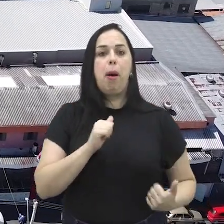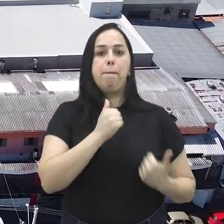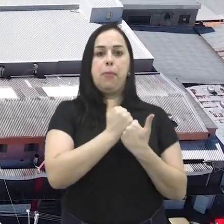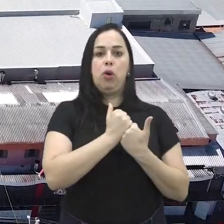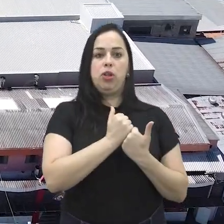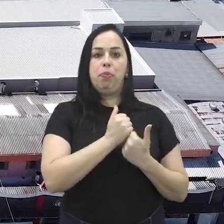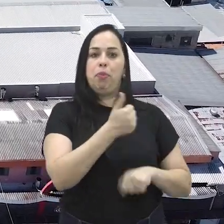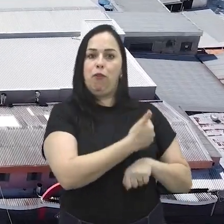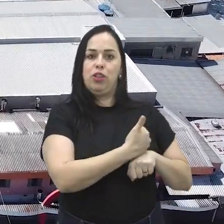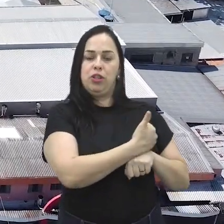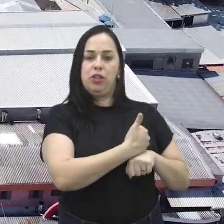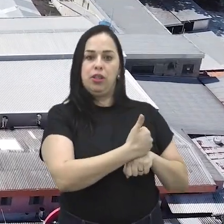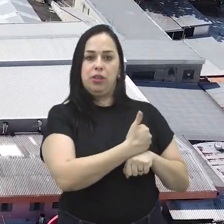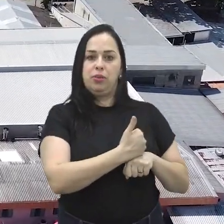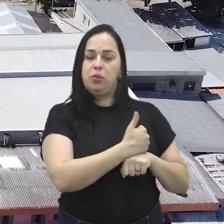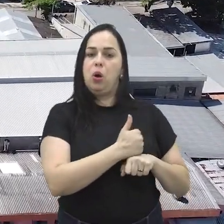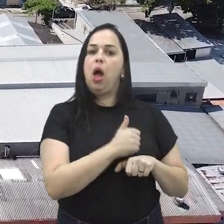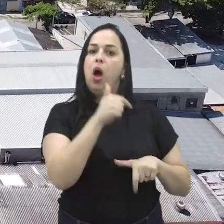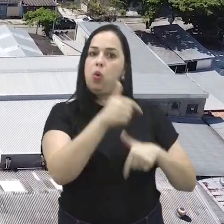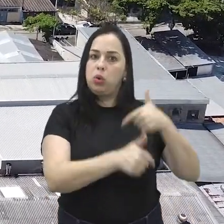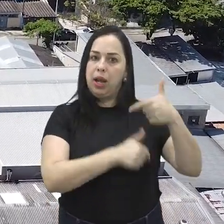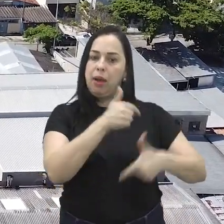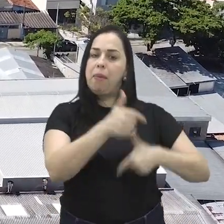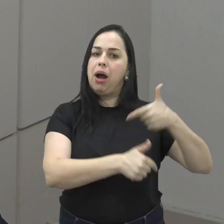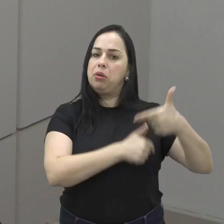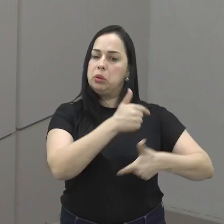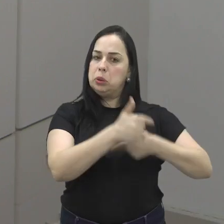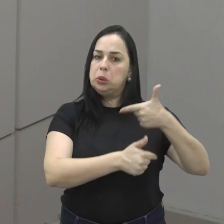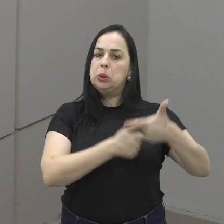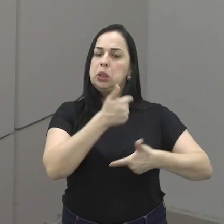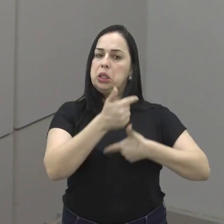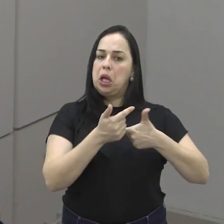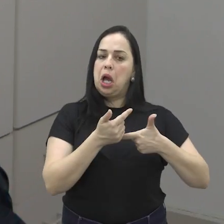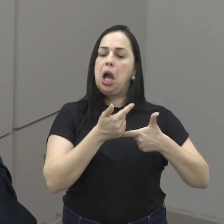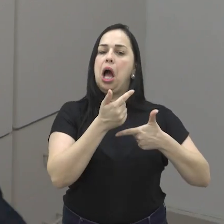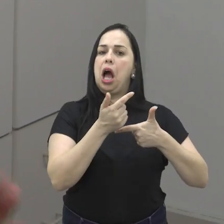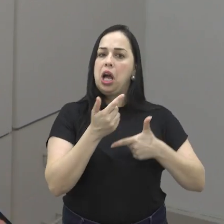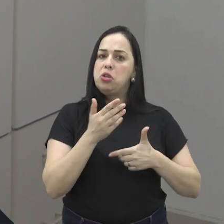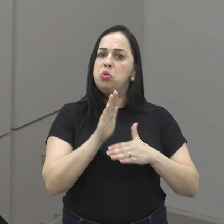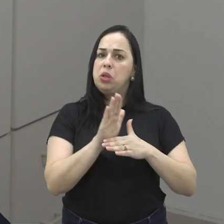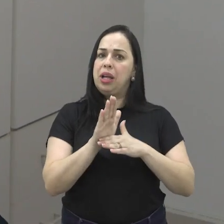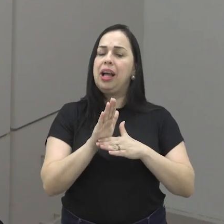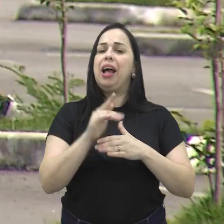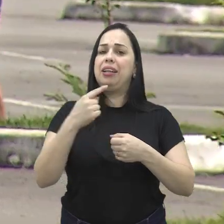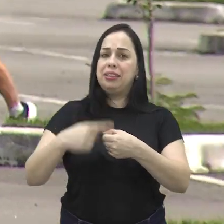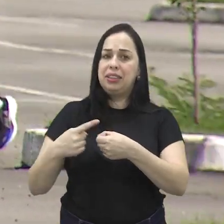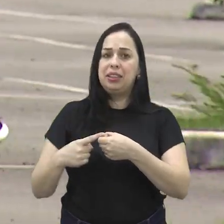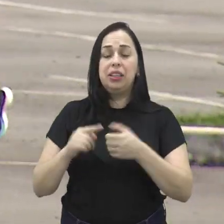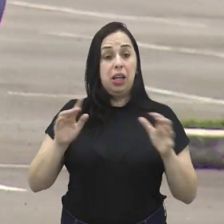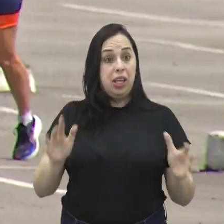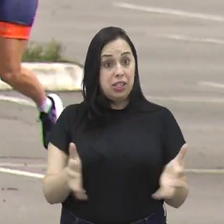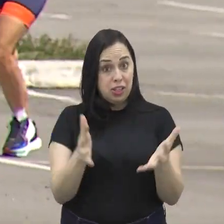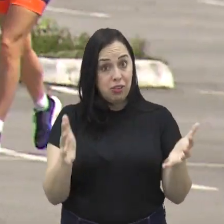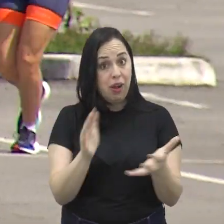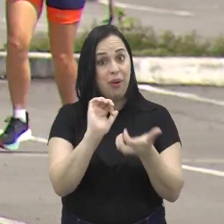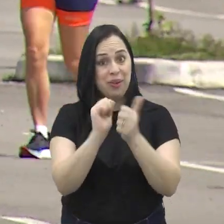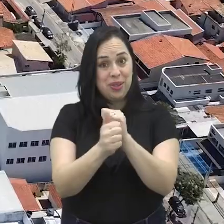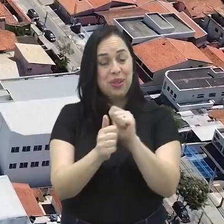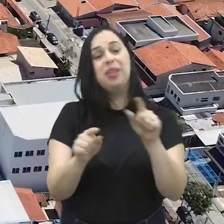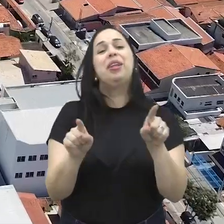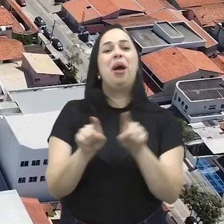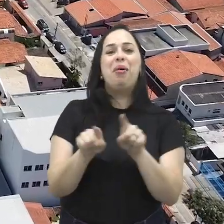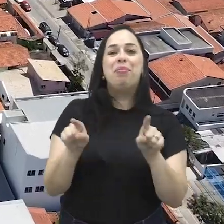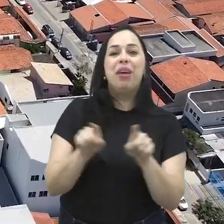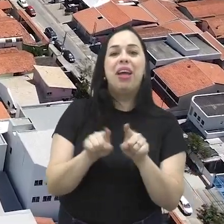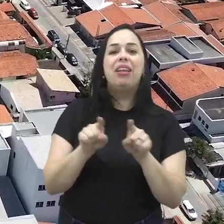com o apoio de diversos profissionais. Um trabalho que, segundo o vereador, traz benefícios para a cidade. Além do incentivo ao esporte,